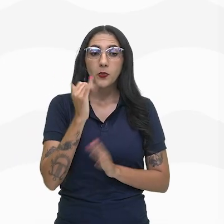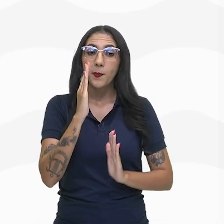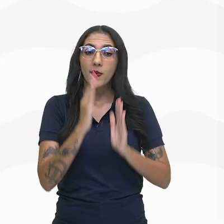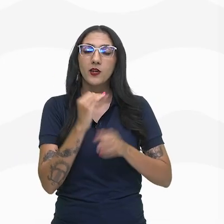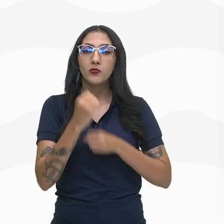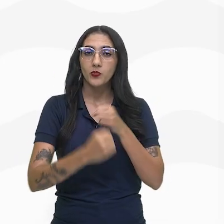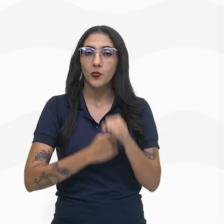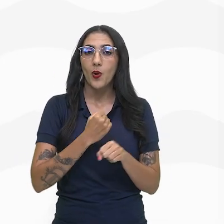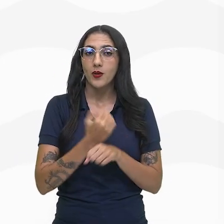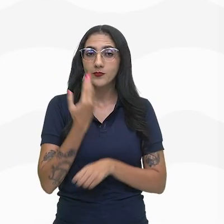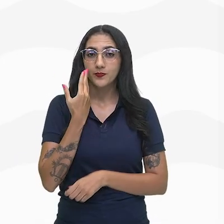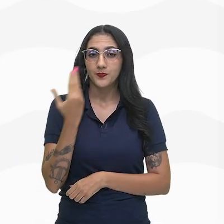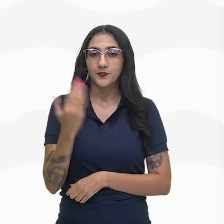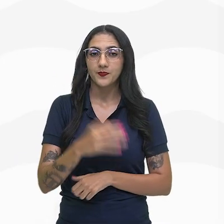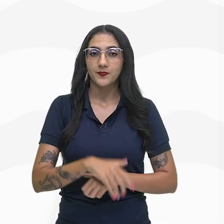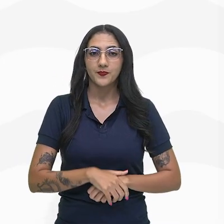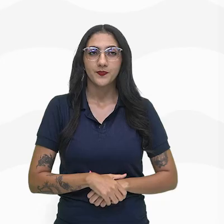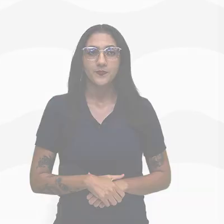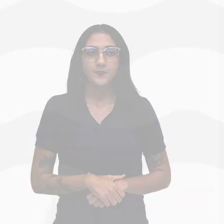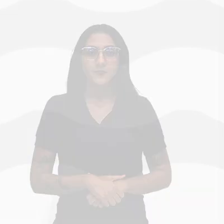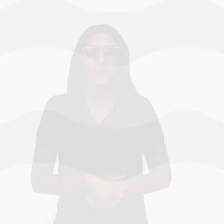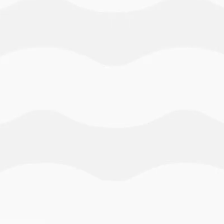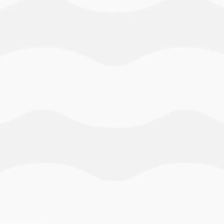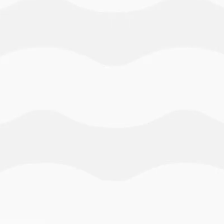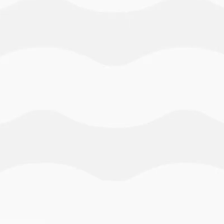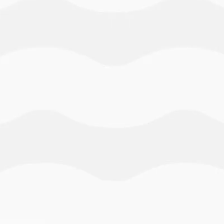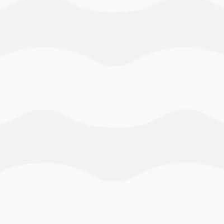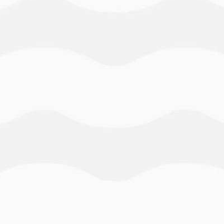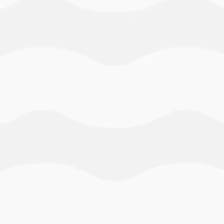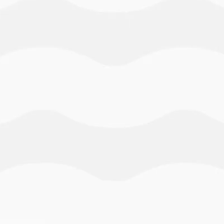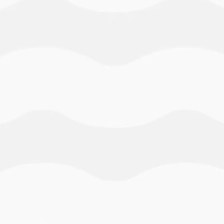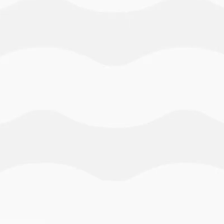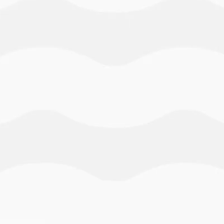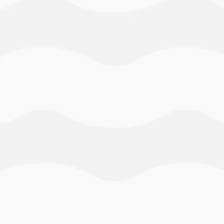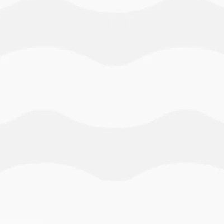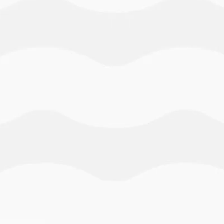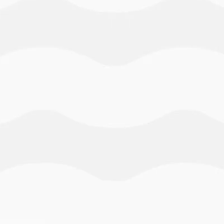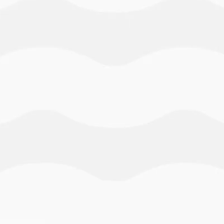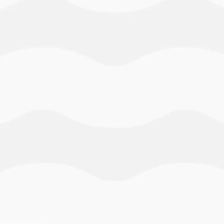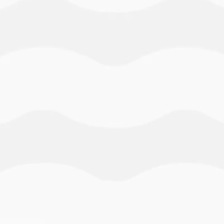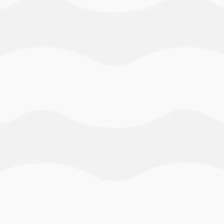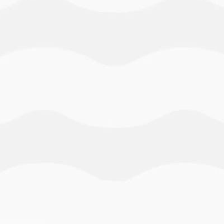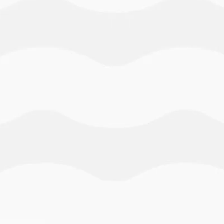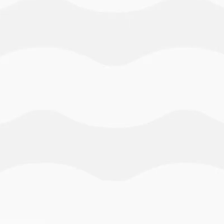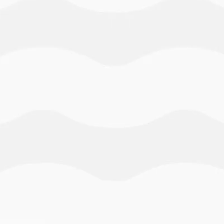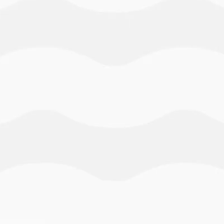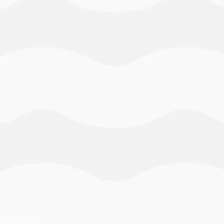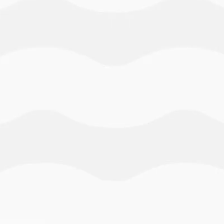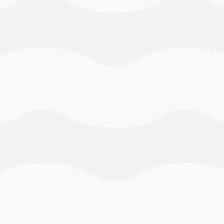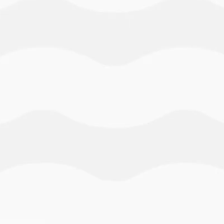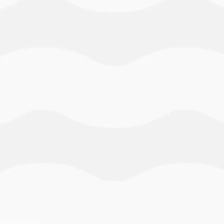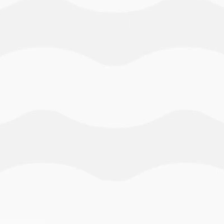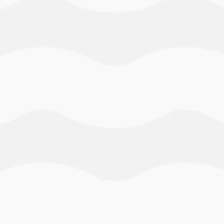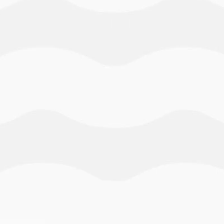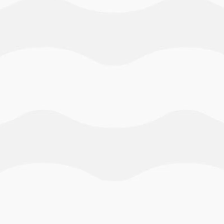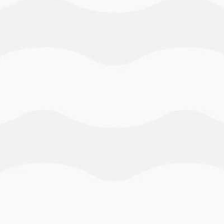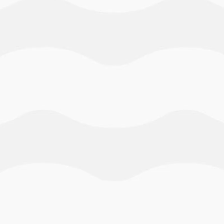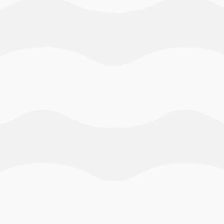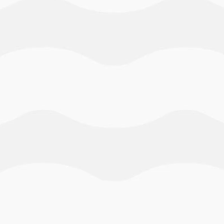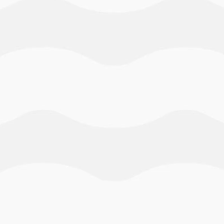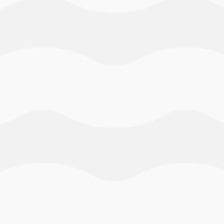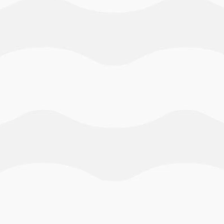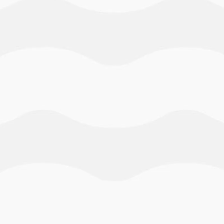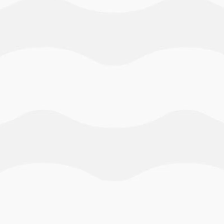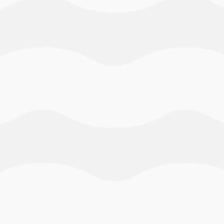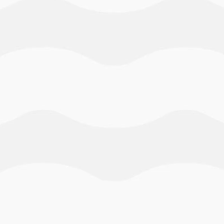tempo. E a gente pode analisar o desmatamento na Amazônia como essa função do tempo, onde a cada ano a gente tem